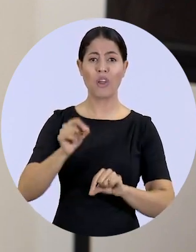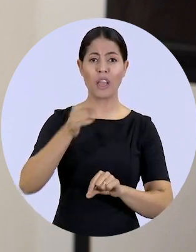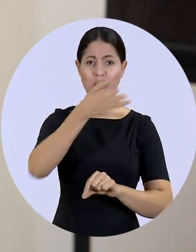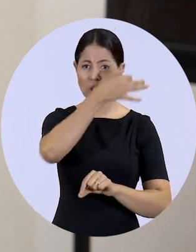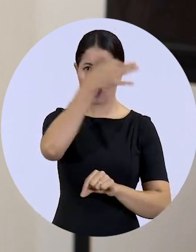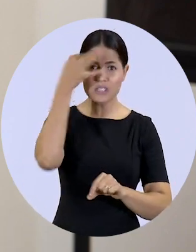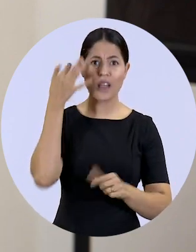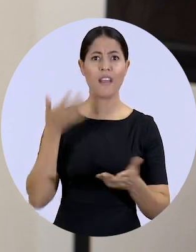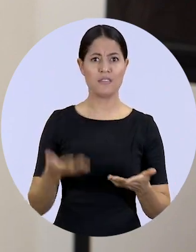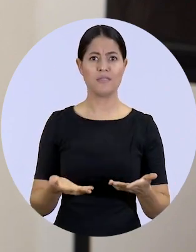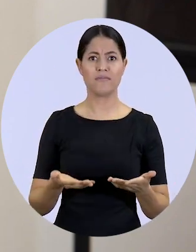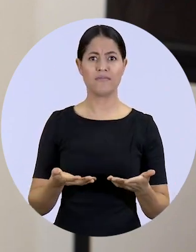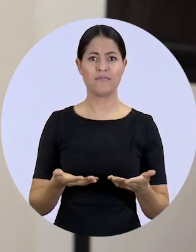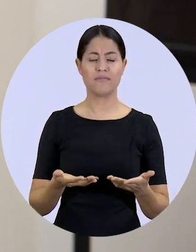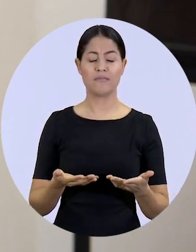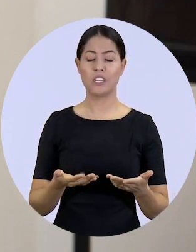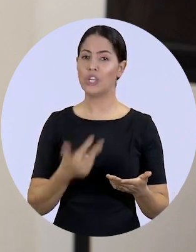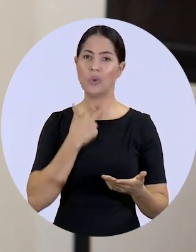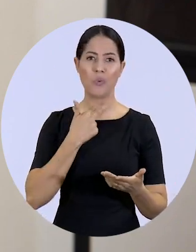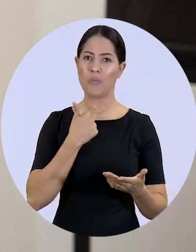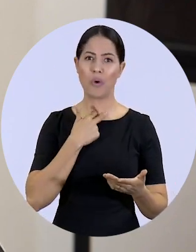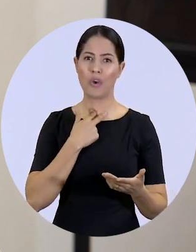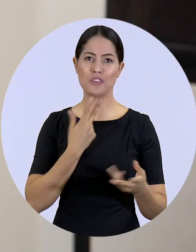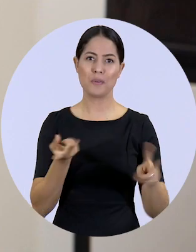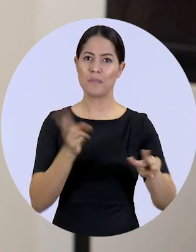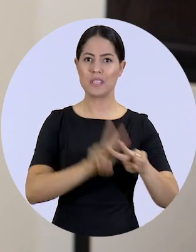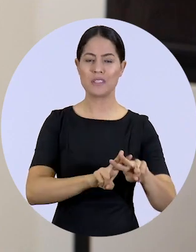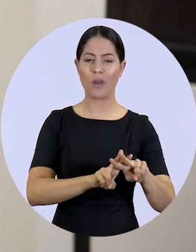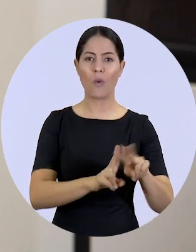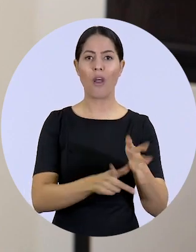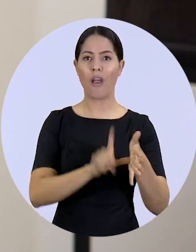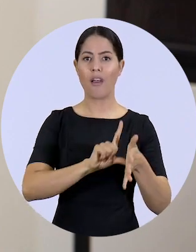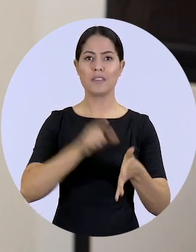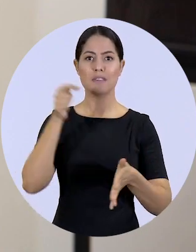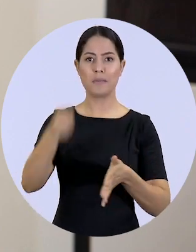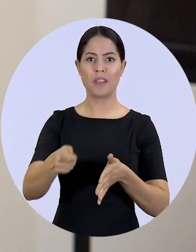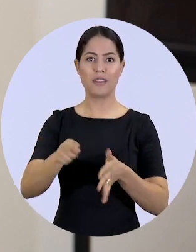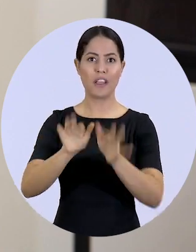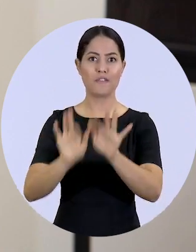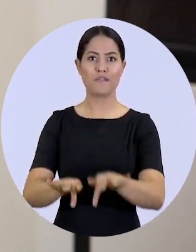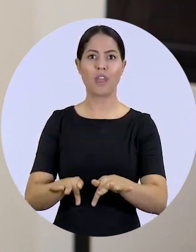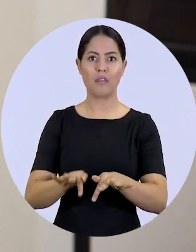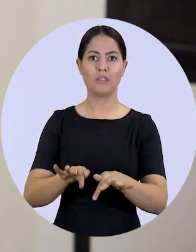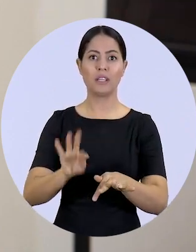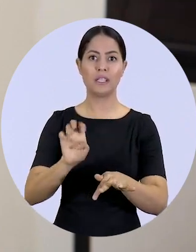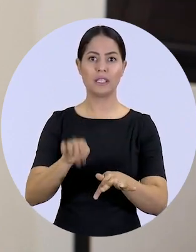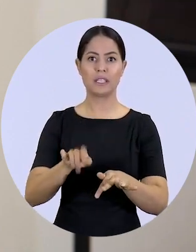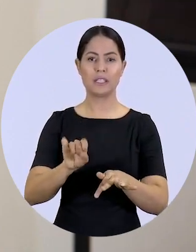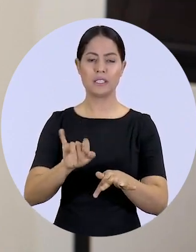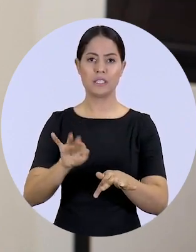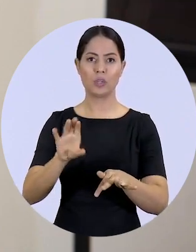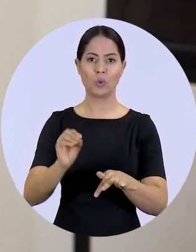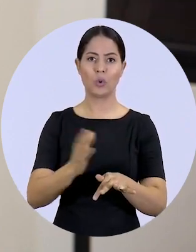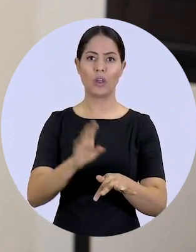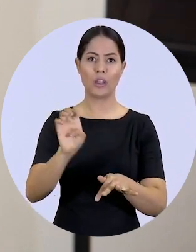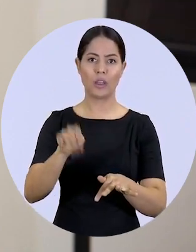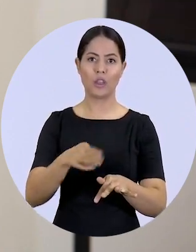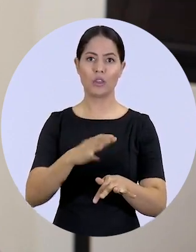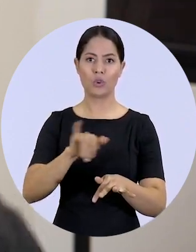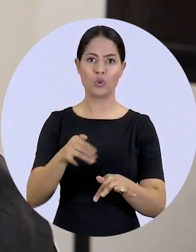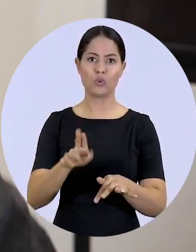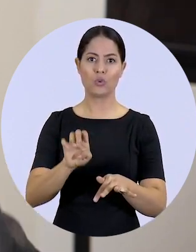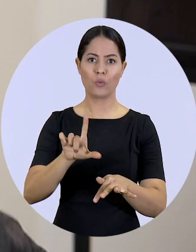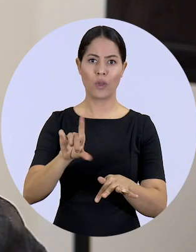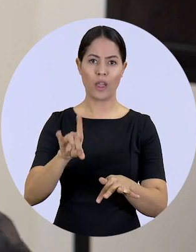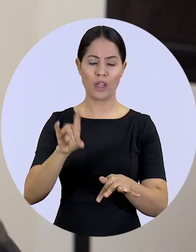inocência e da impossibilidade da prisão antes do trânsito em julgado. E isso foi muito mal aceito por parte da sociedade,